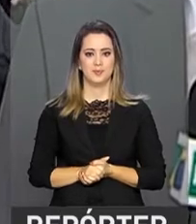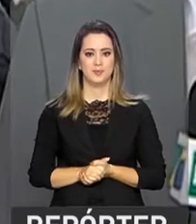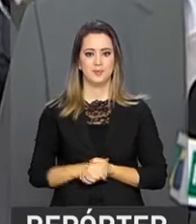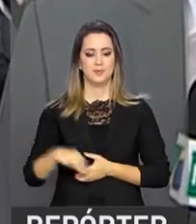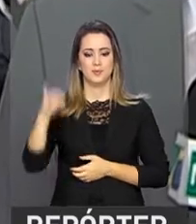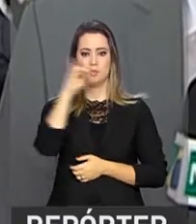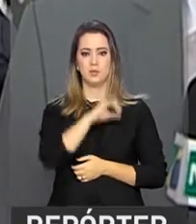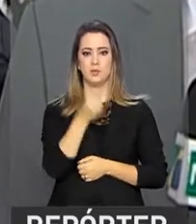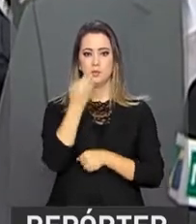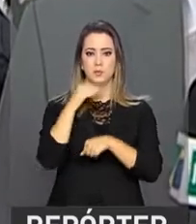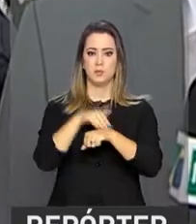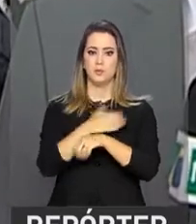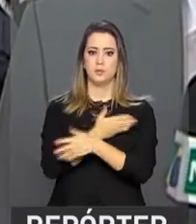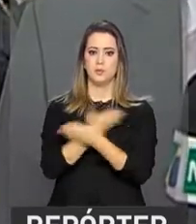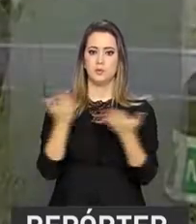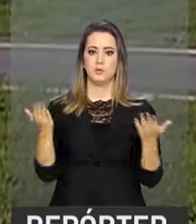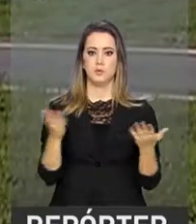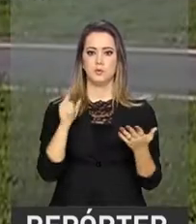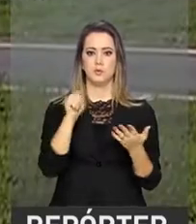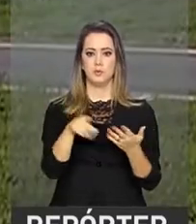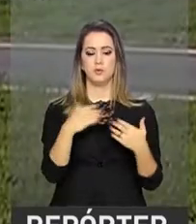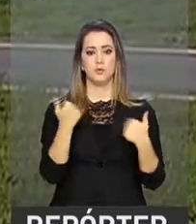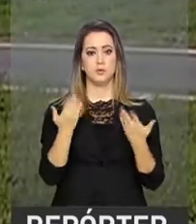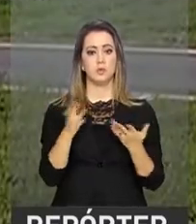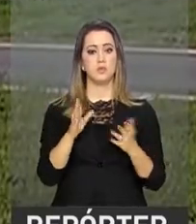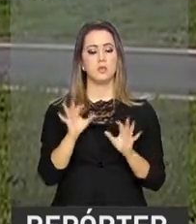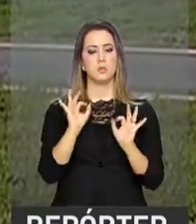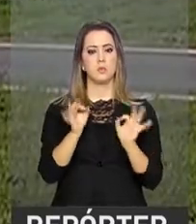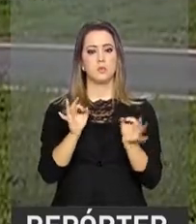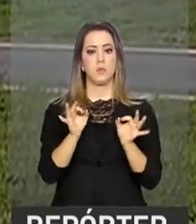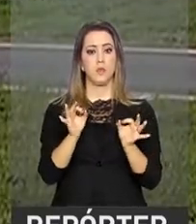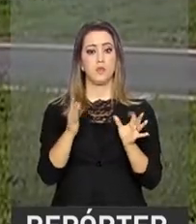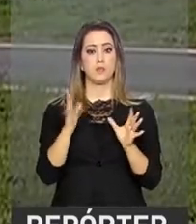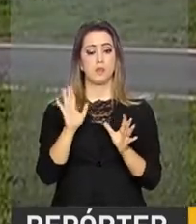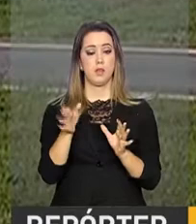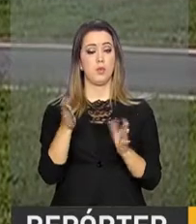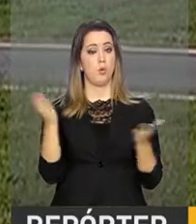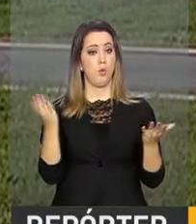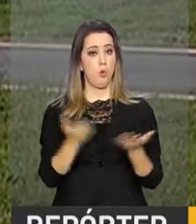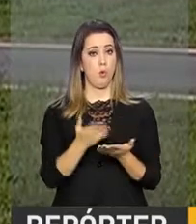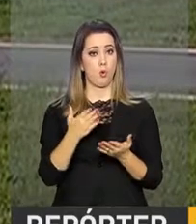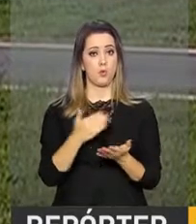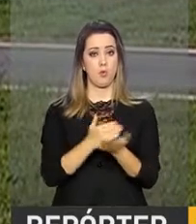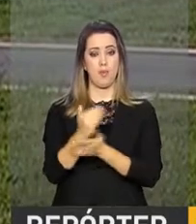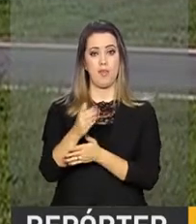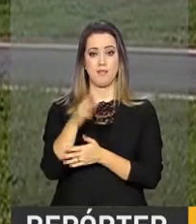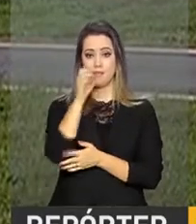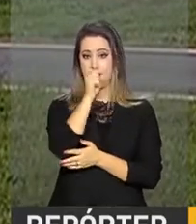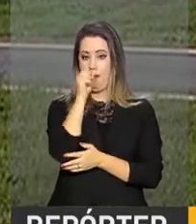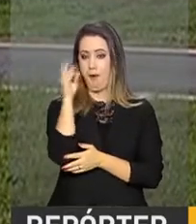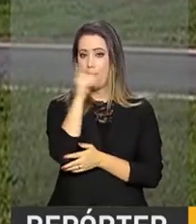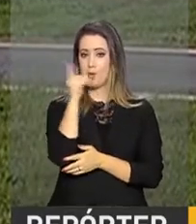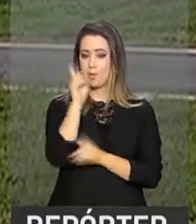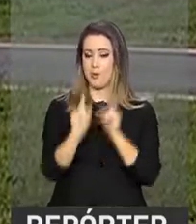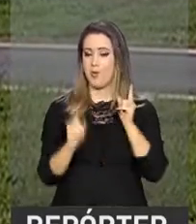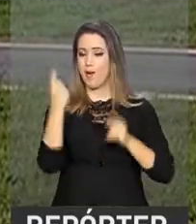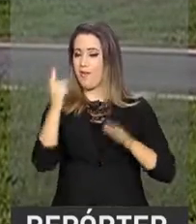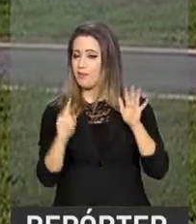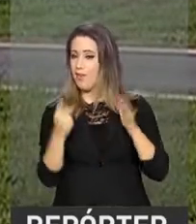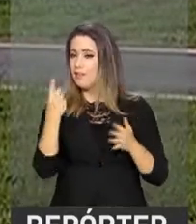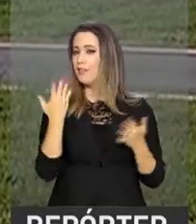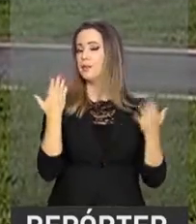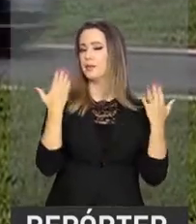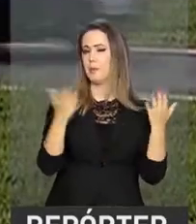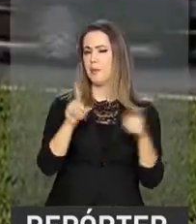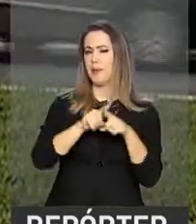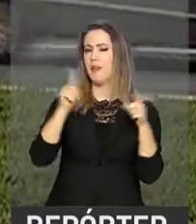Olá, Paulo. Boa noite para você. Boa noite a todos. Bom, oficialmente o carnaval começa nesse final de semana, mas muitos foliões já estão